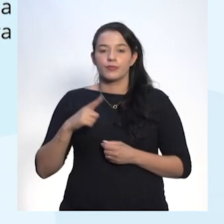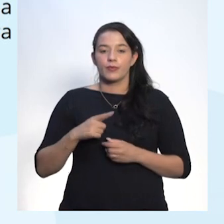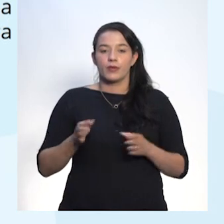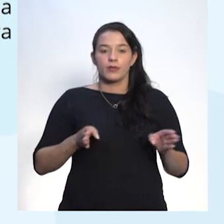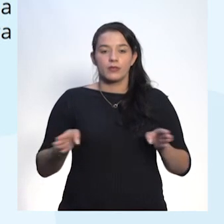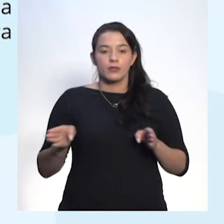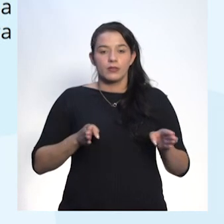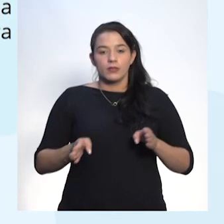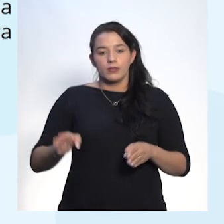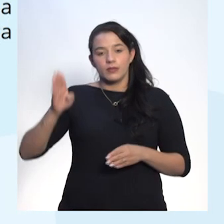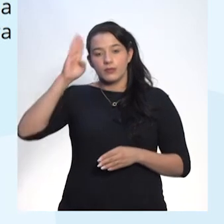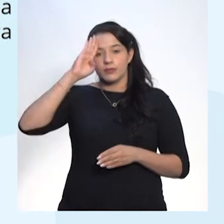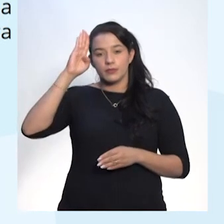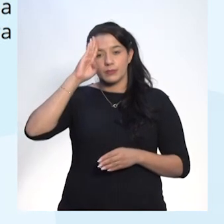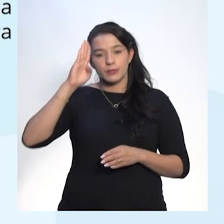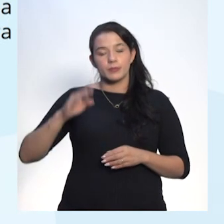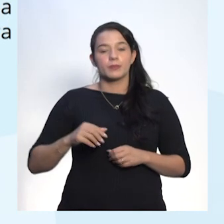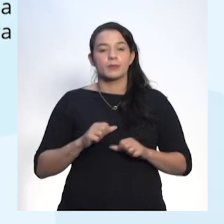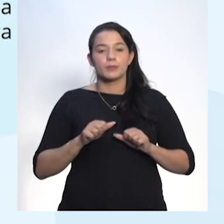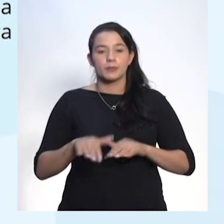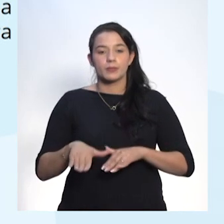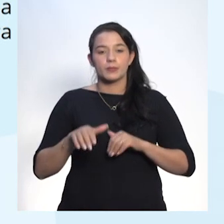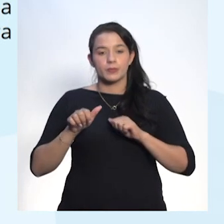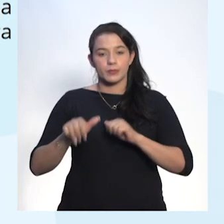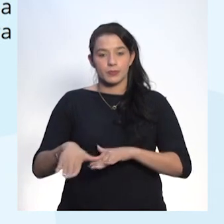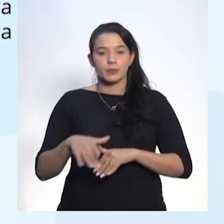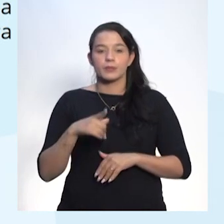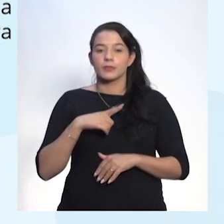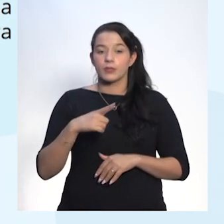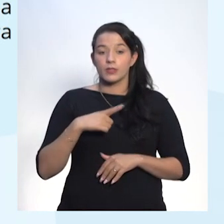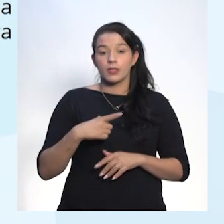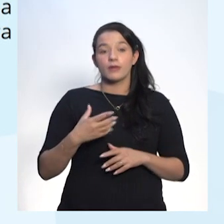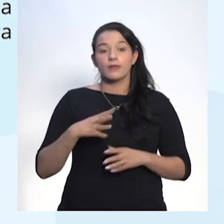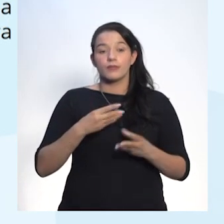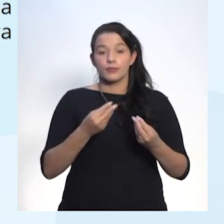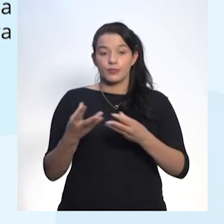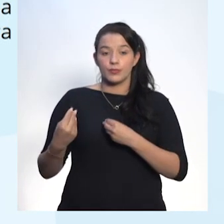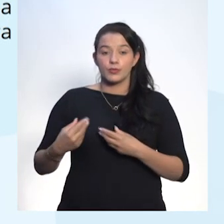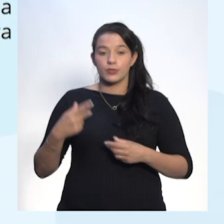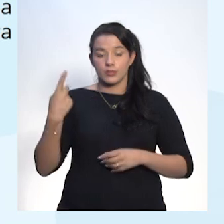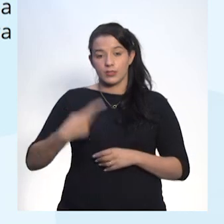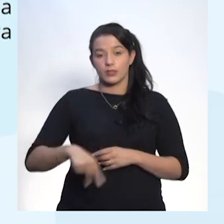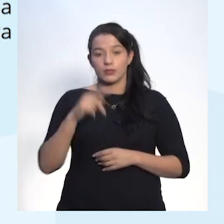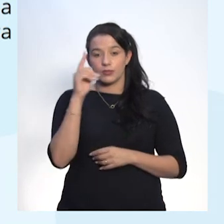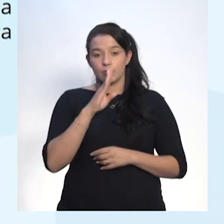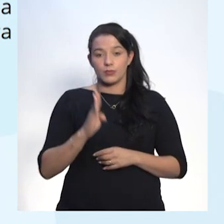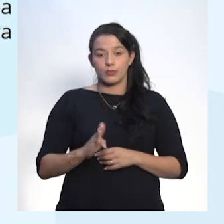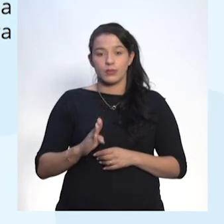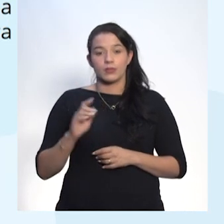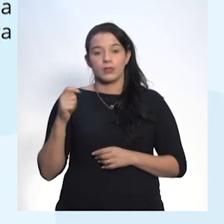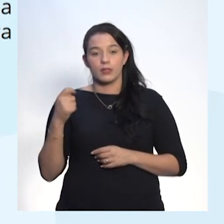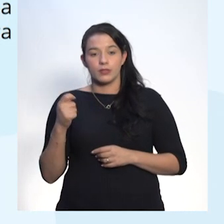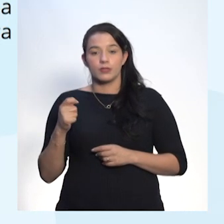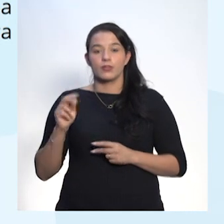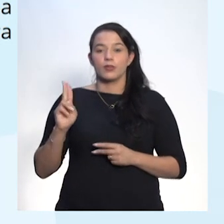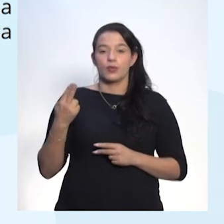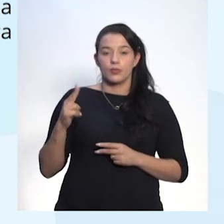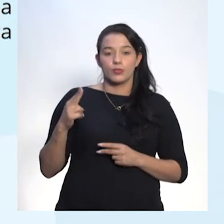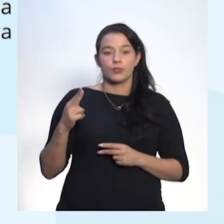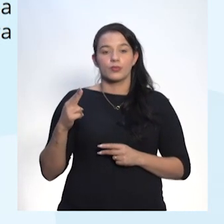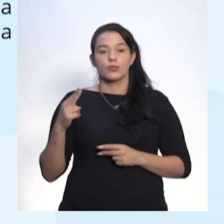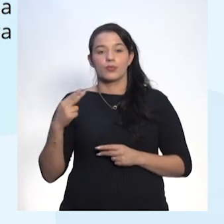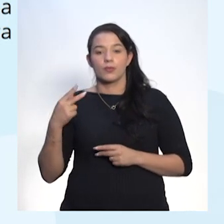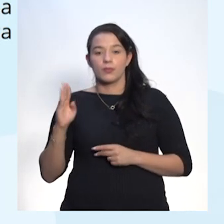ditatoriais de caráter civil-militar em seu território. As ditaduras militares do Brasil, Argentina, Uruguai,